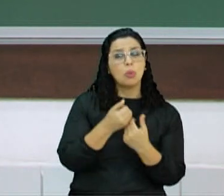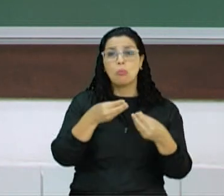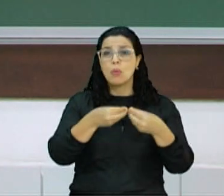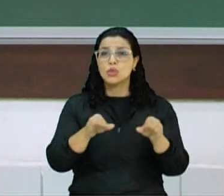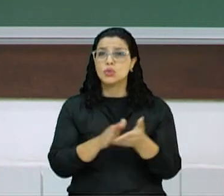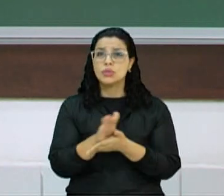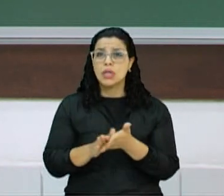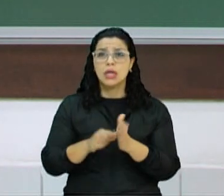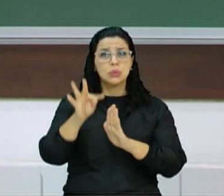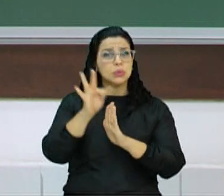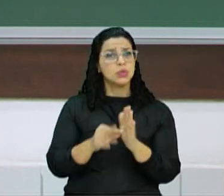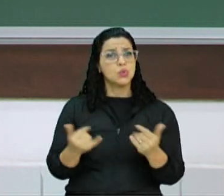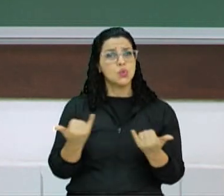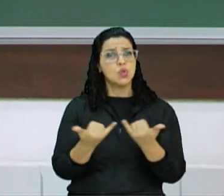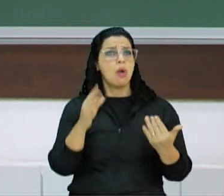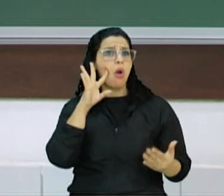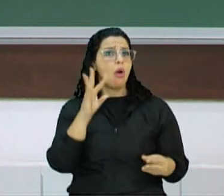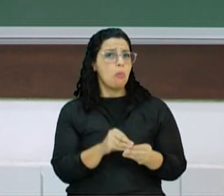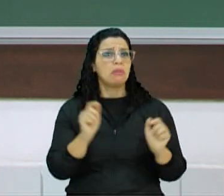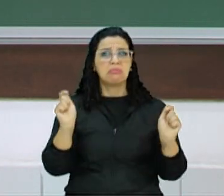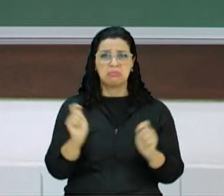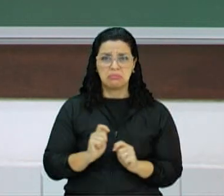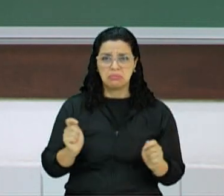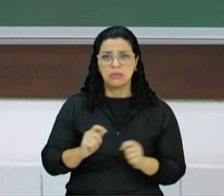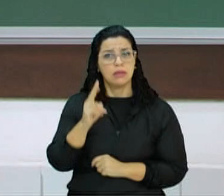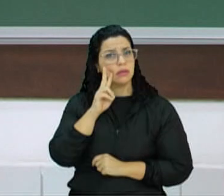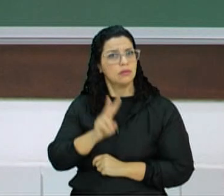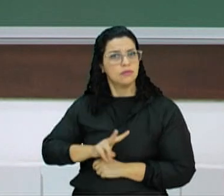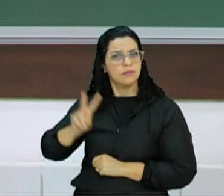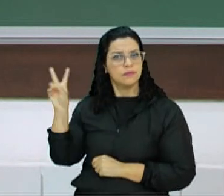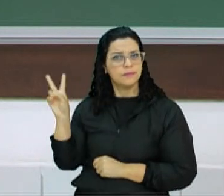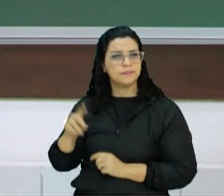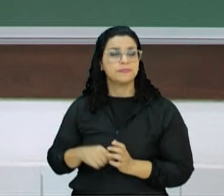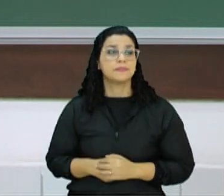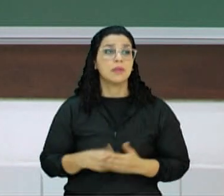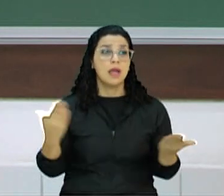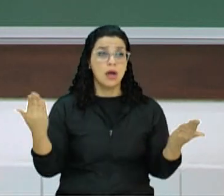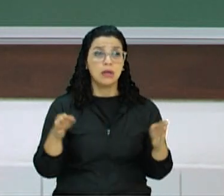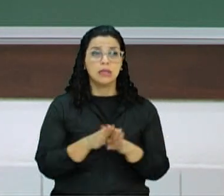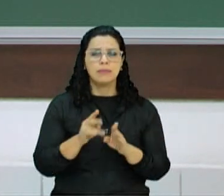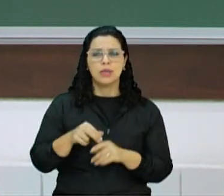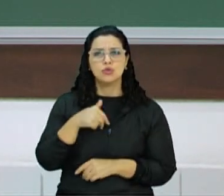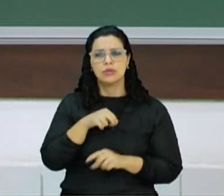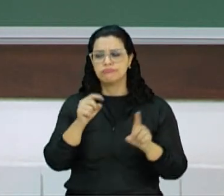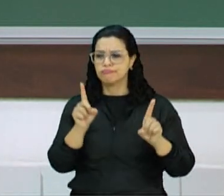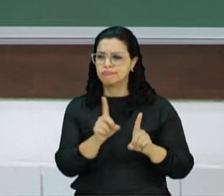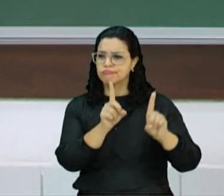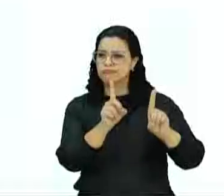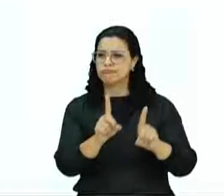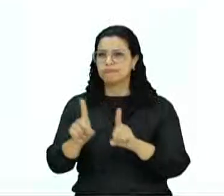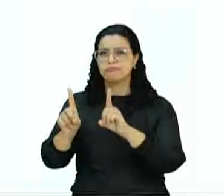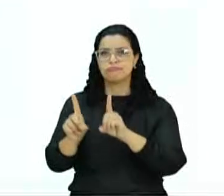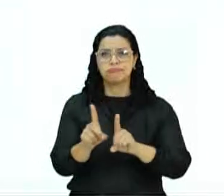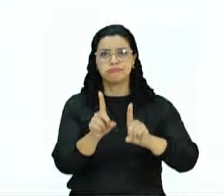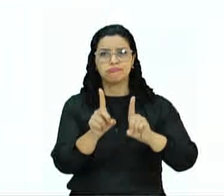o sentido do texto. Beleza? Show? Continuando então. Foram andando vagarosamente